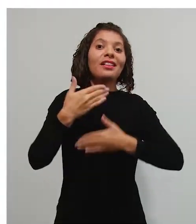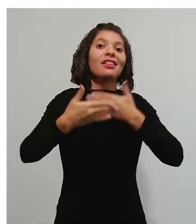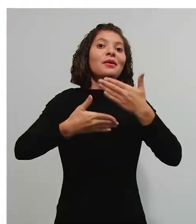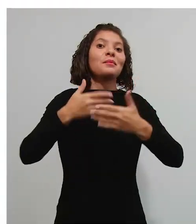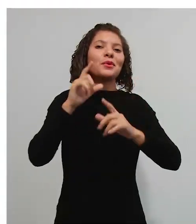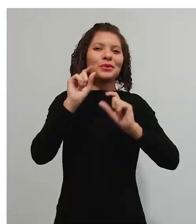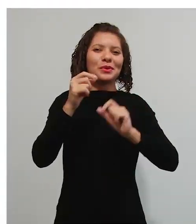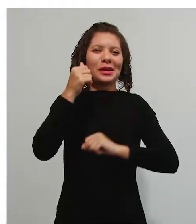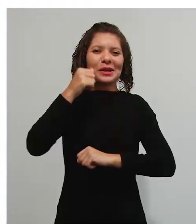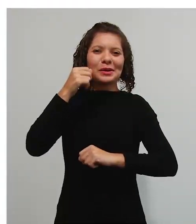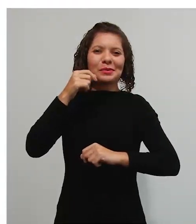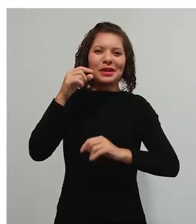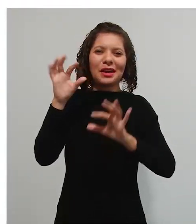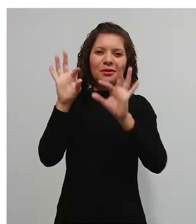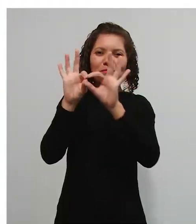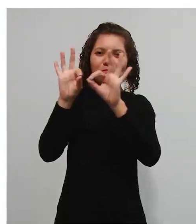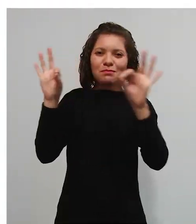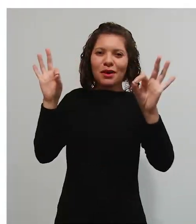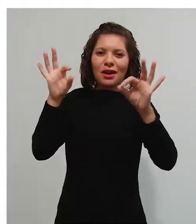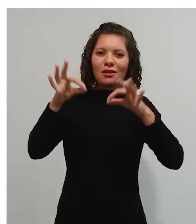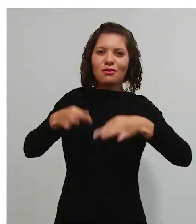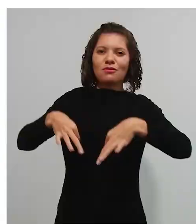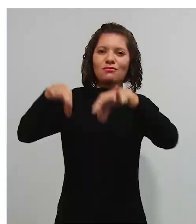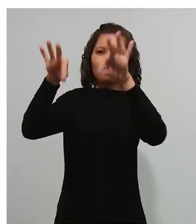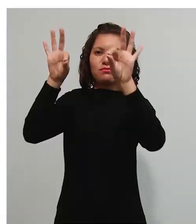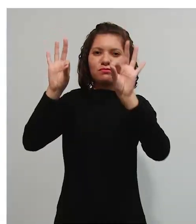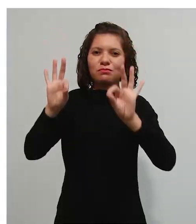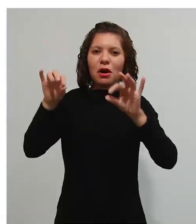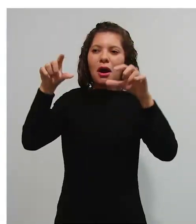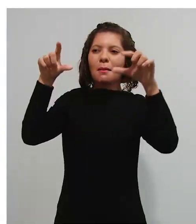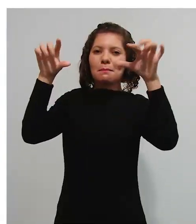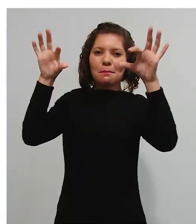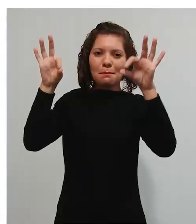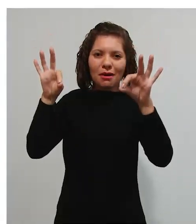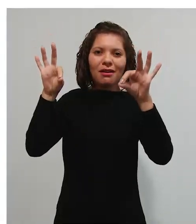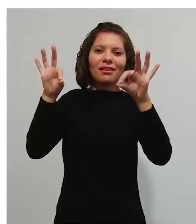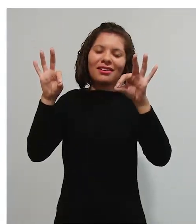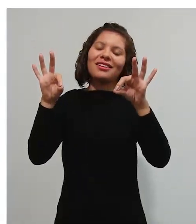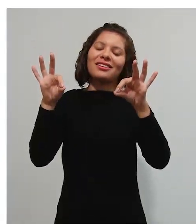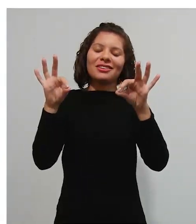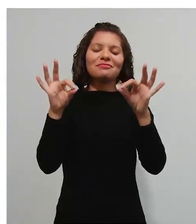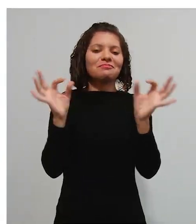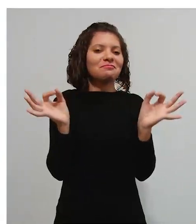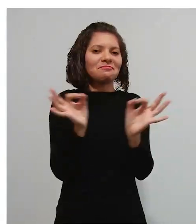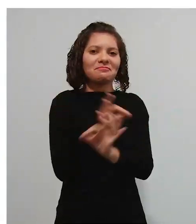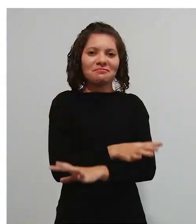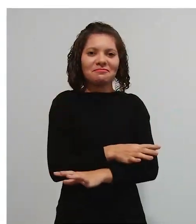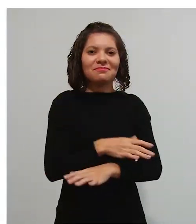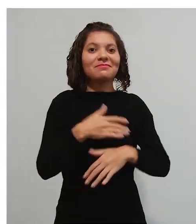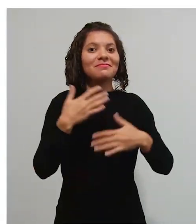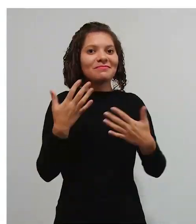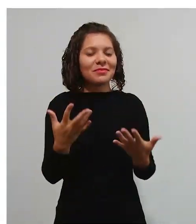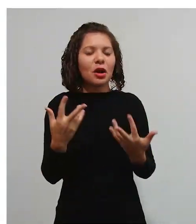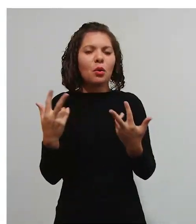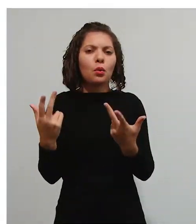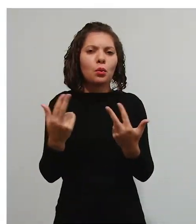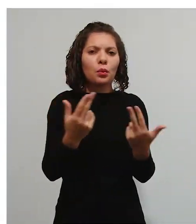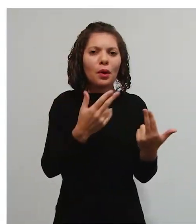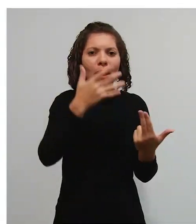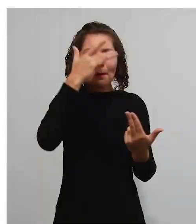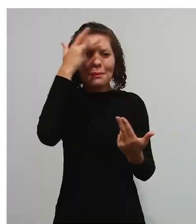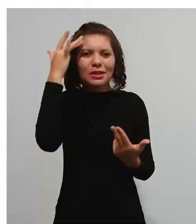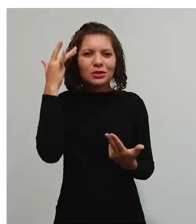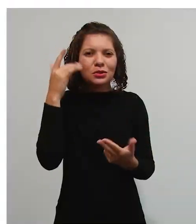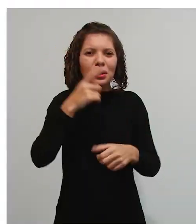elas dependuram a roupa lavada na corda ou no varal para secar. Pois quem se mete a escrever